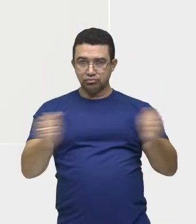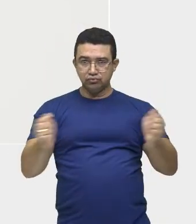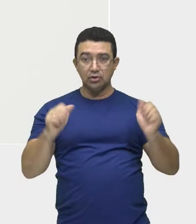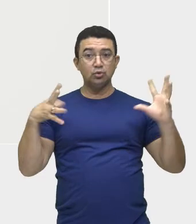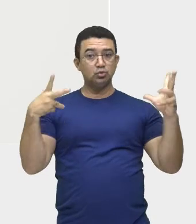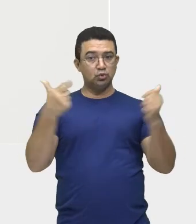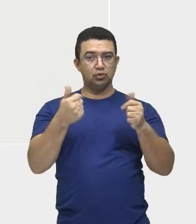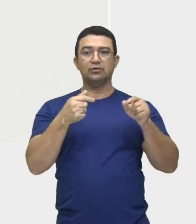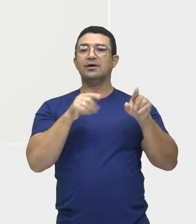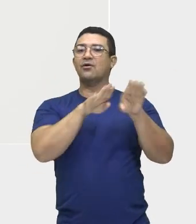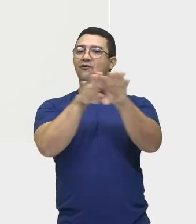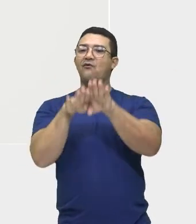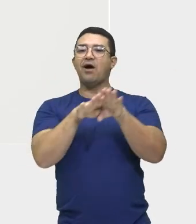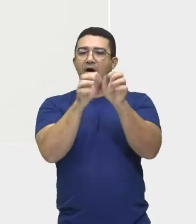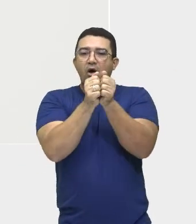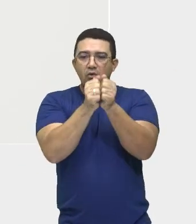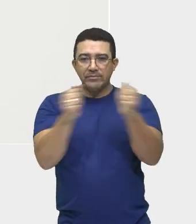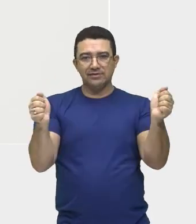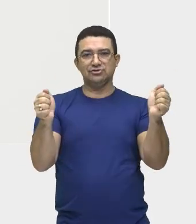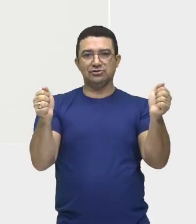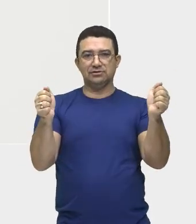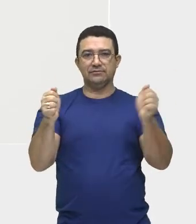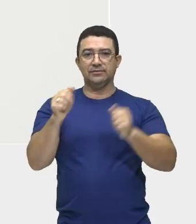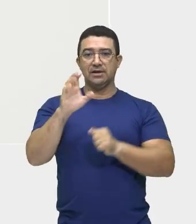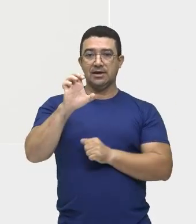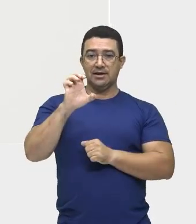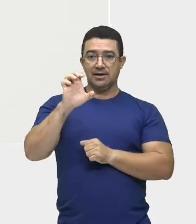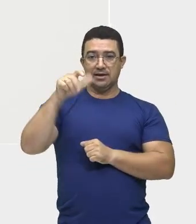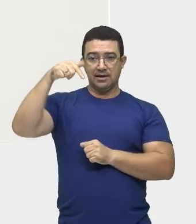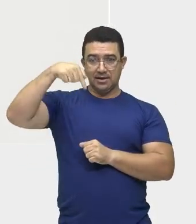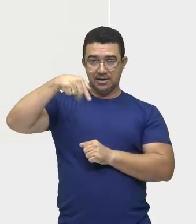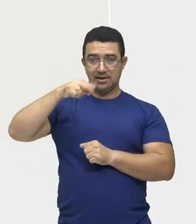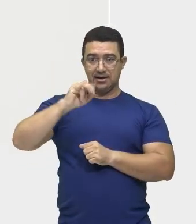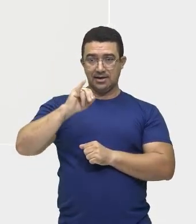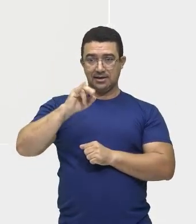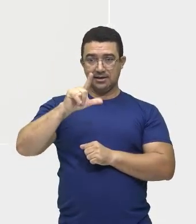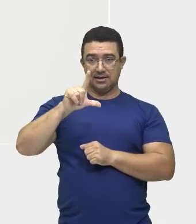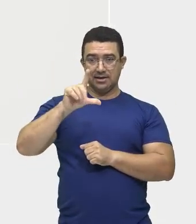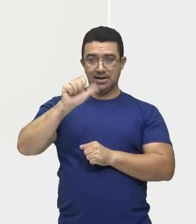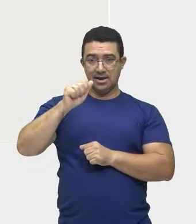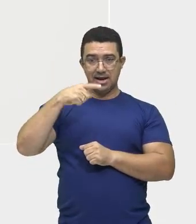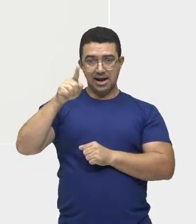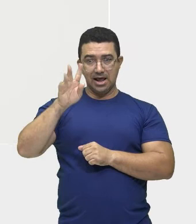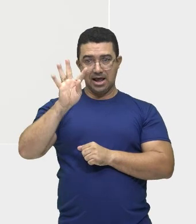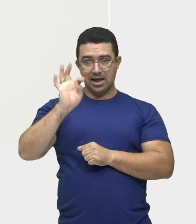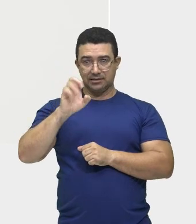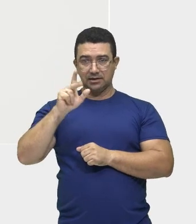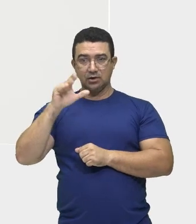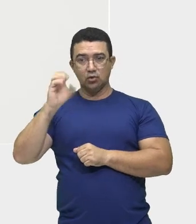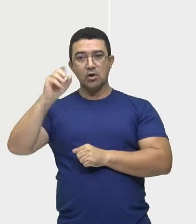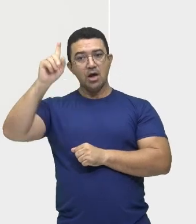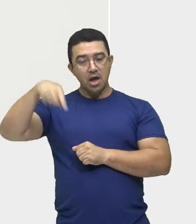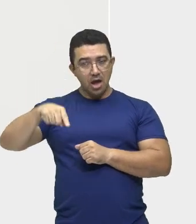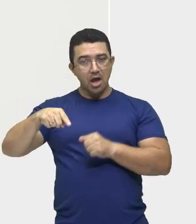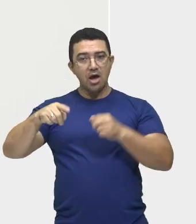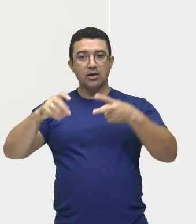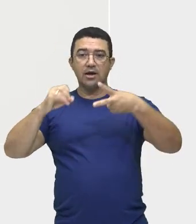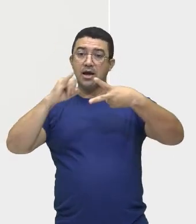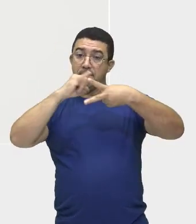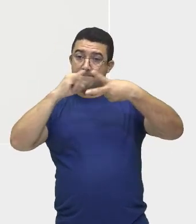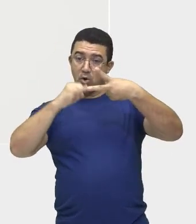você ouvir essa palavra equilátero, tá? Você já sabe que é um polígono, né, que